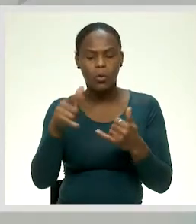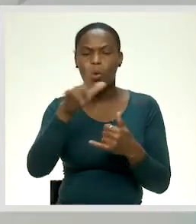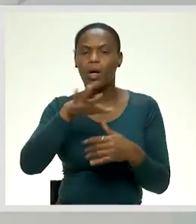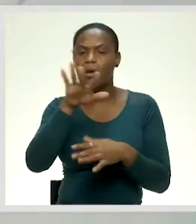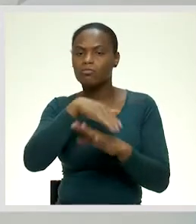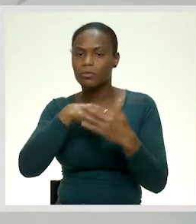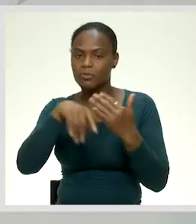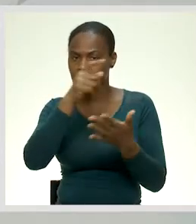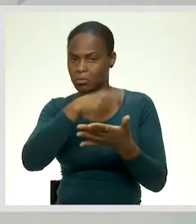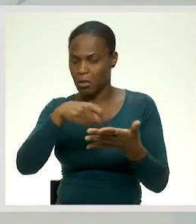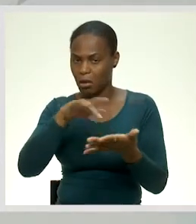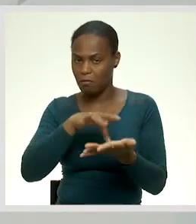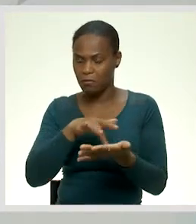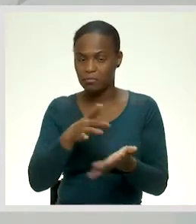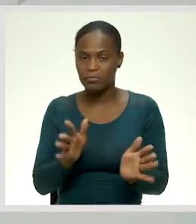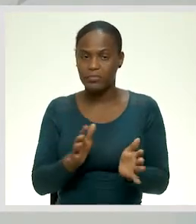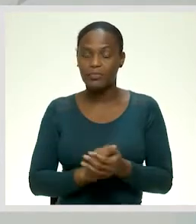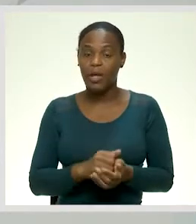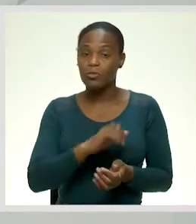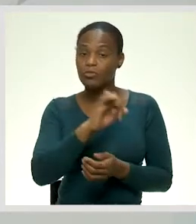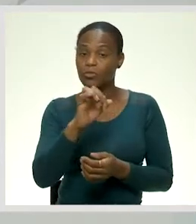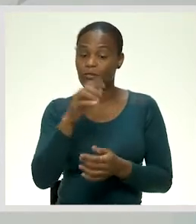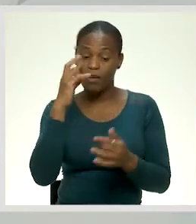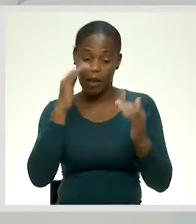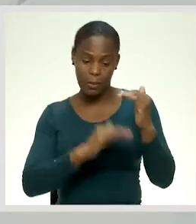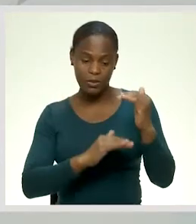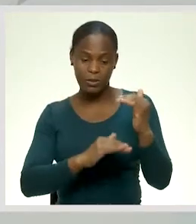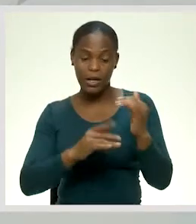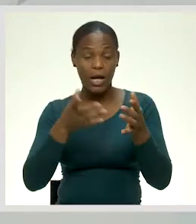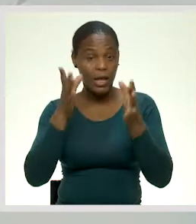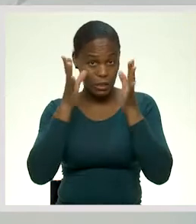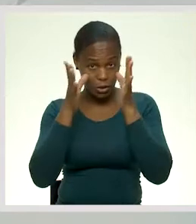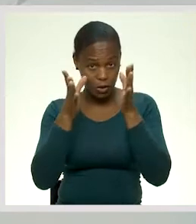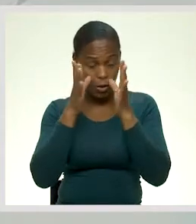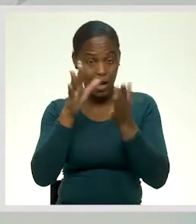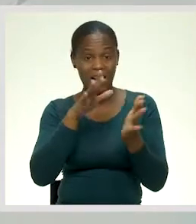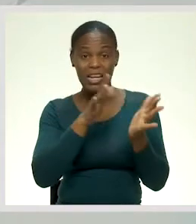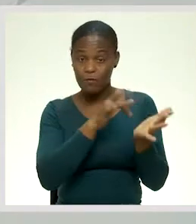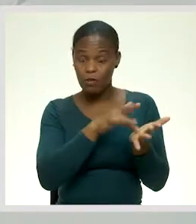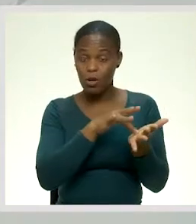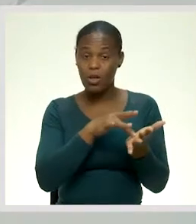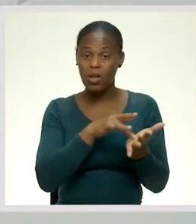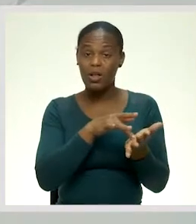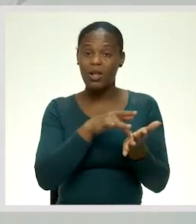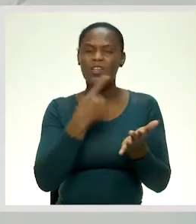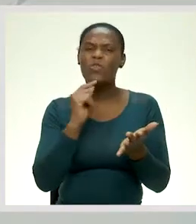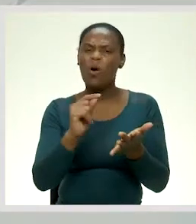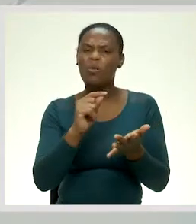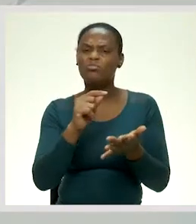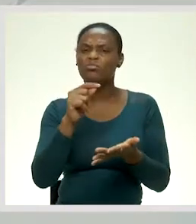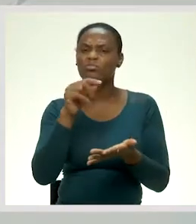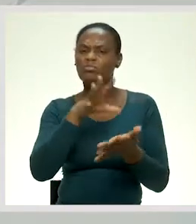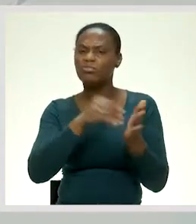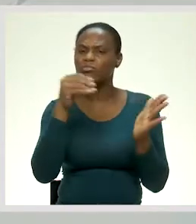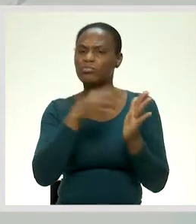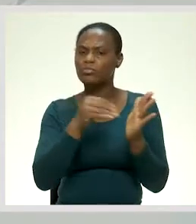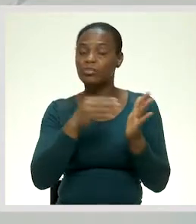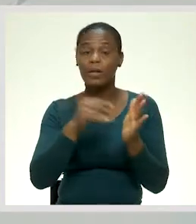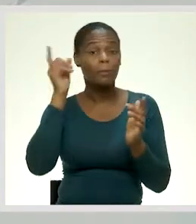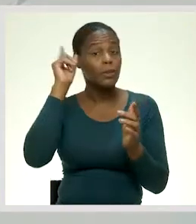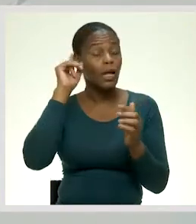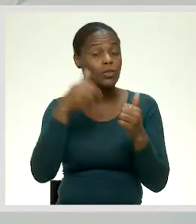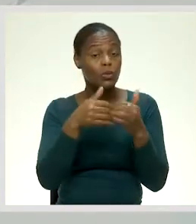Pessoal, muita atenção na bibliografia. É importante colocarmos todas as referências bibliográficas